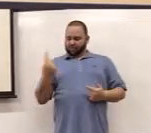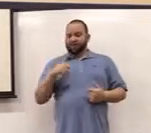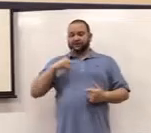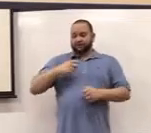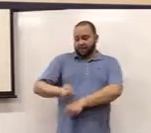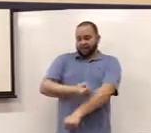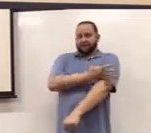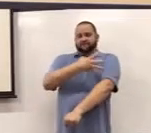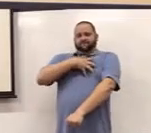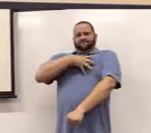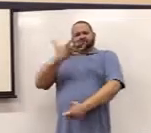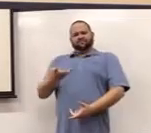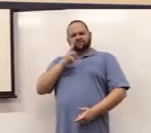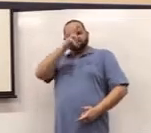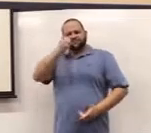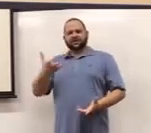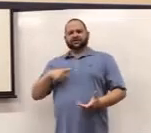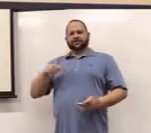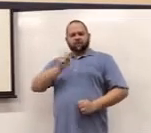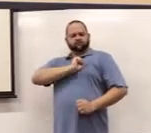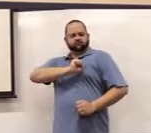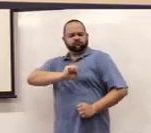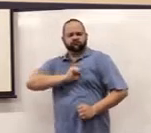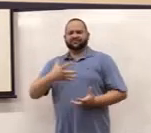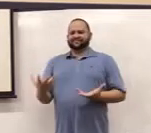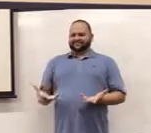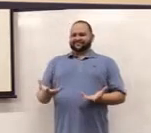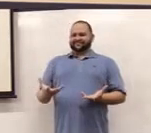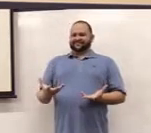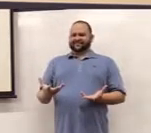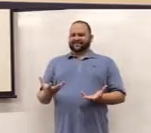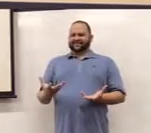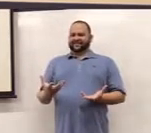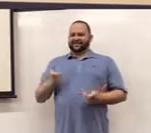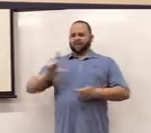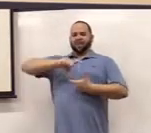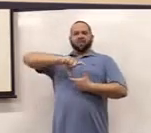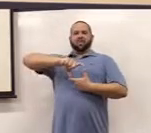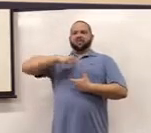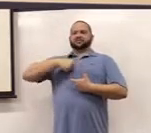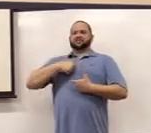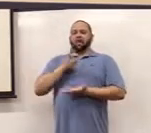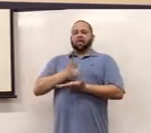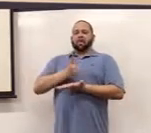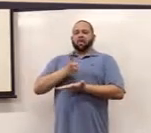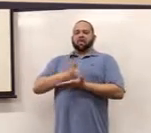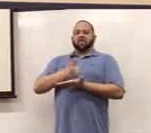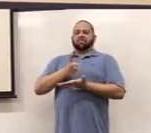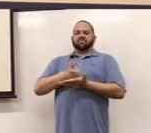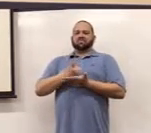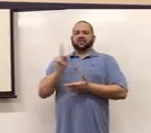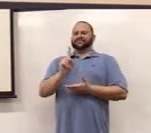tem ímpeto, a gente tem essas coisas pulsando dentro da gente que não é quadradinho, não é fórmula